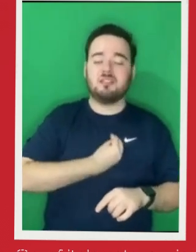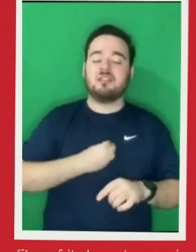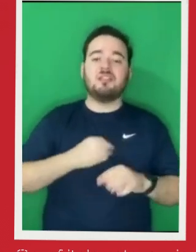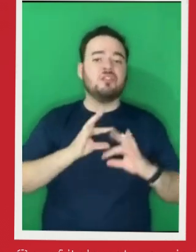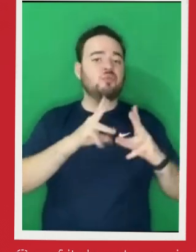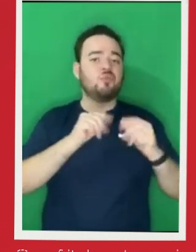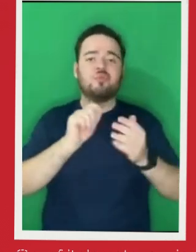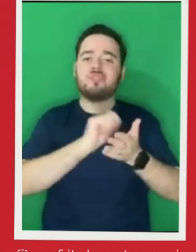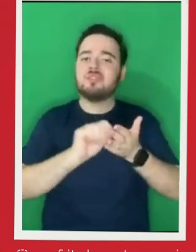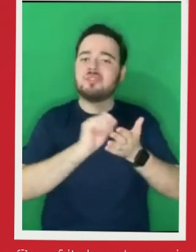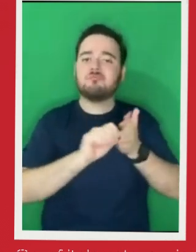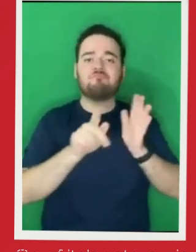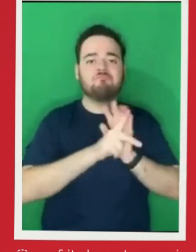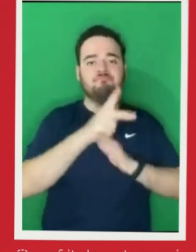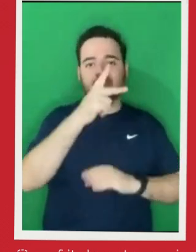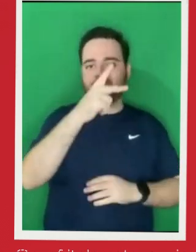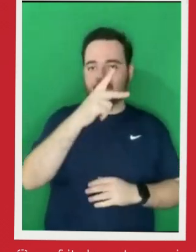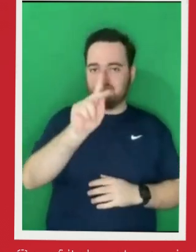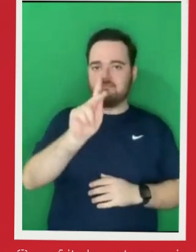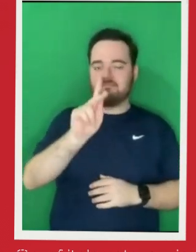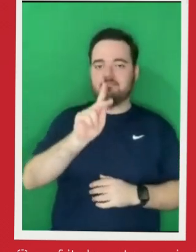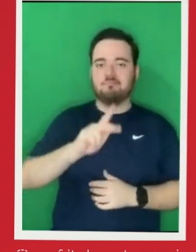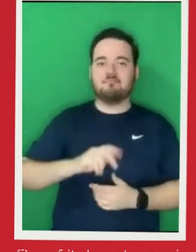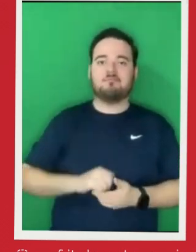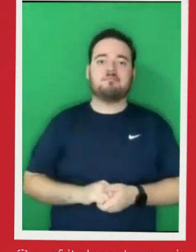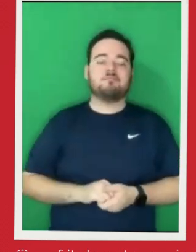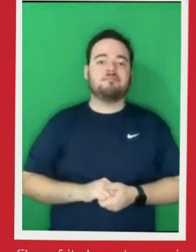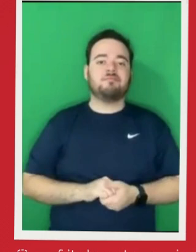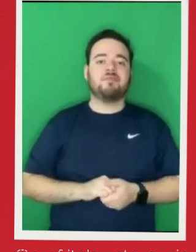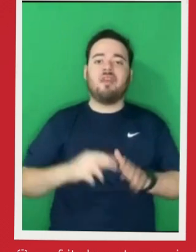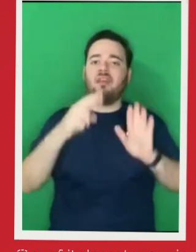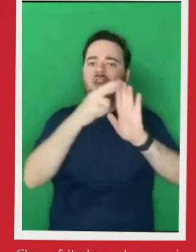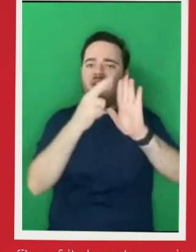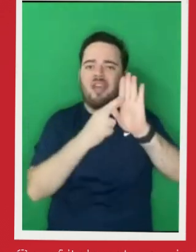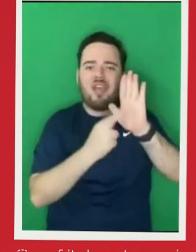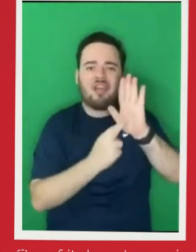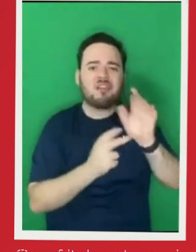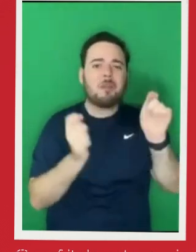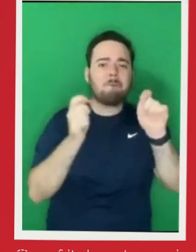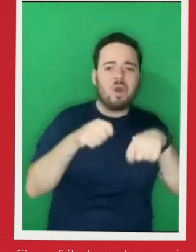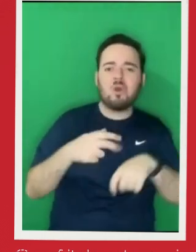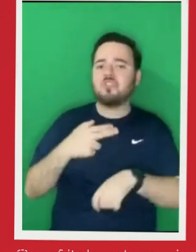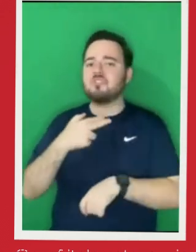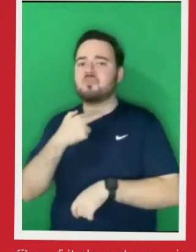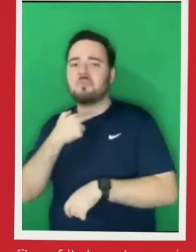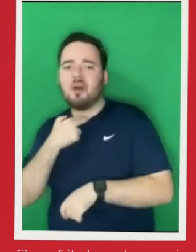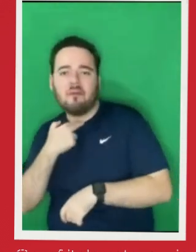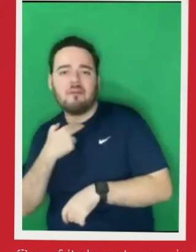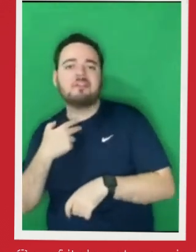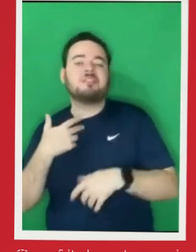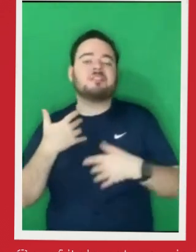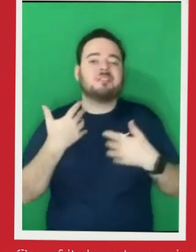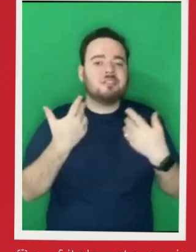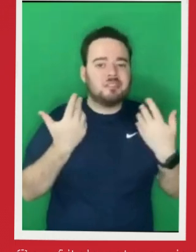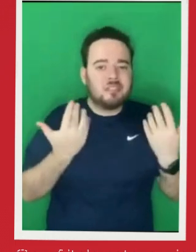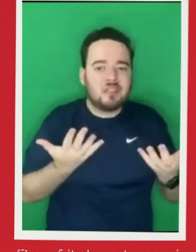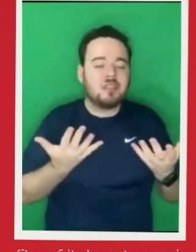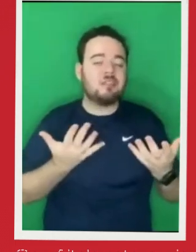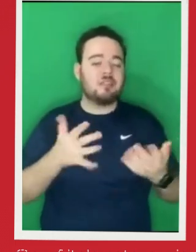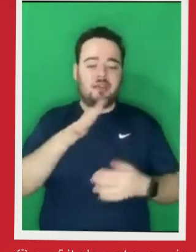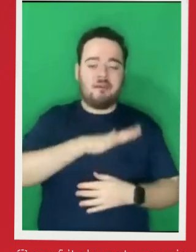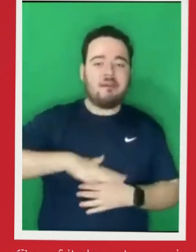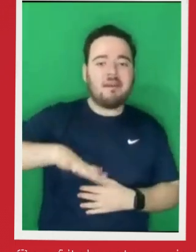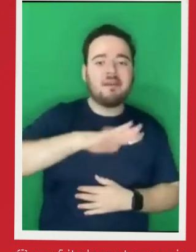ser escrito. Então, não toma nenhuma norma aqui de que pode, que não pode, que o certo não é certo. Depende da área em que